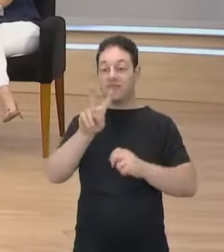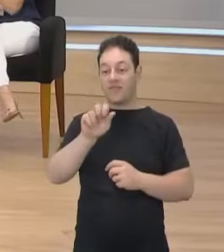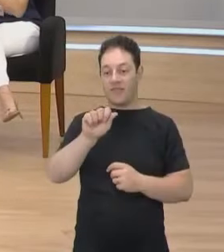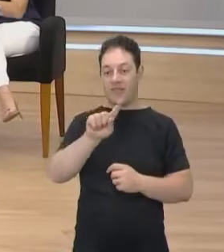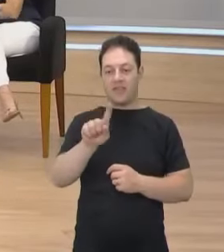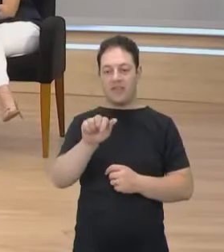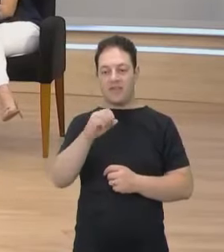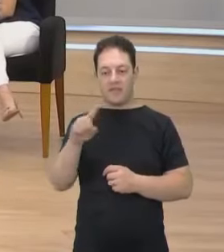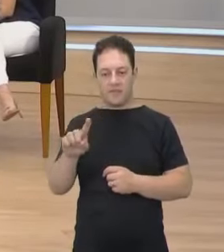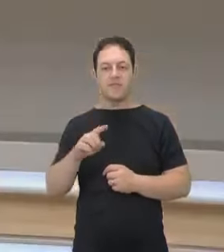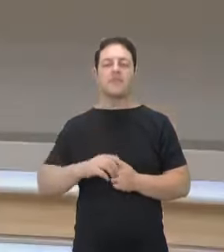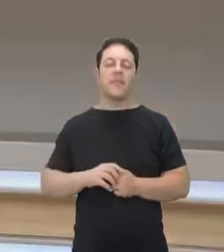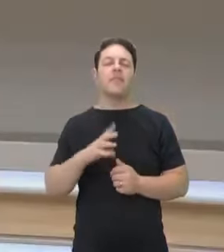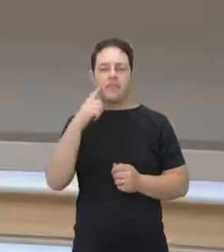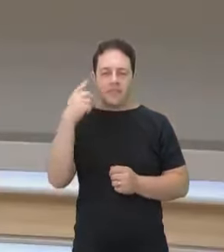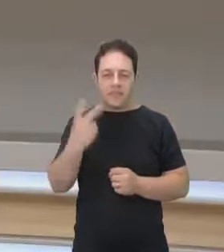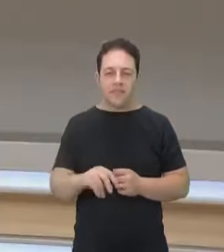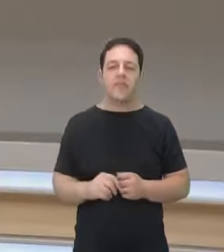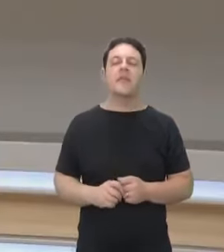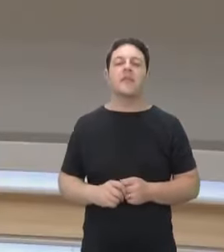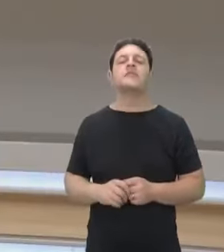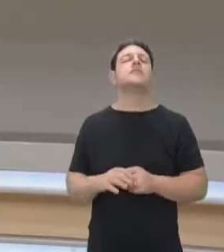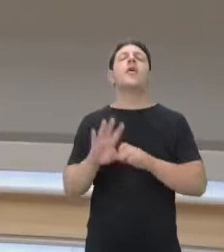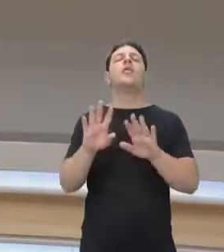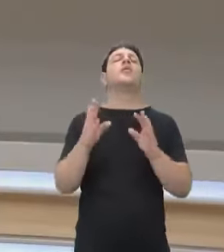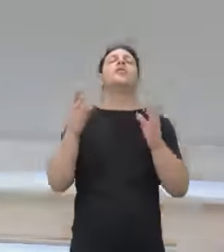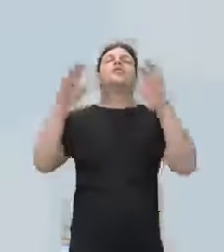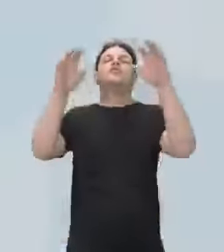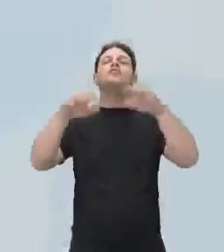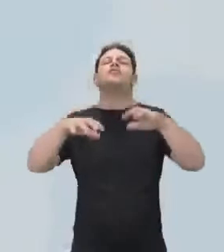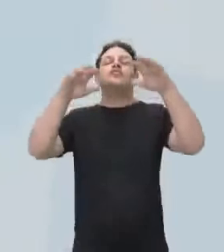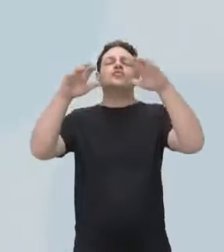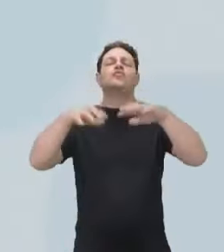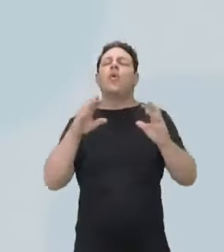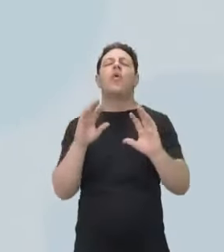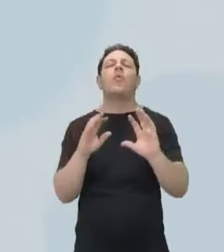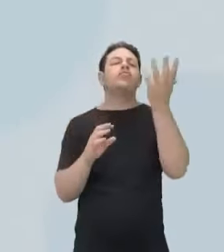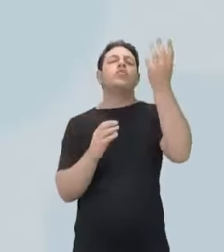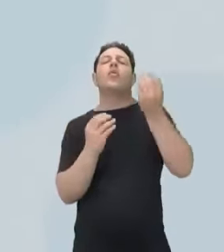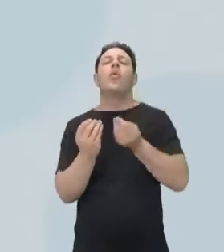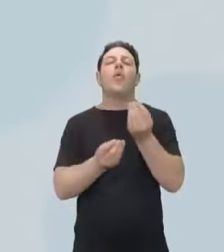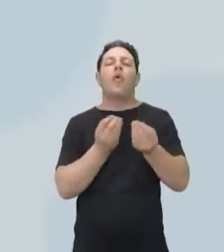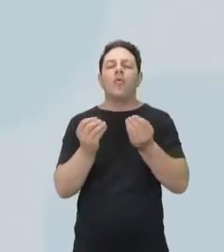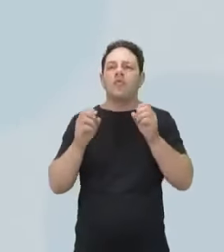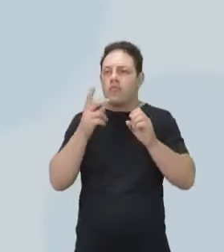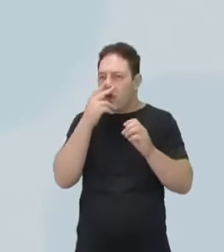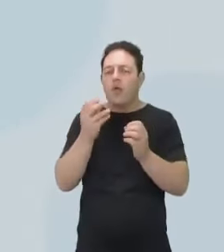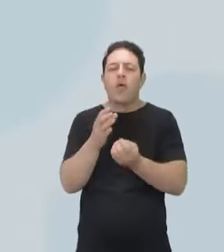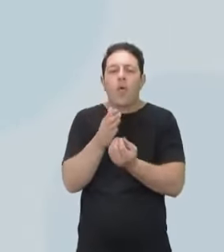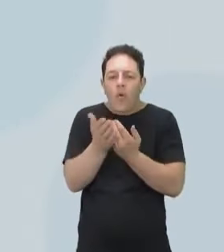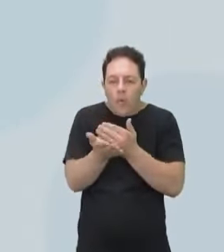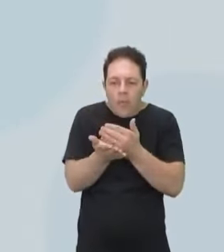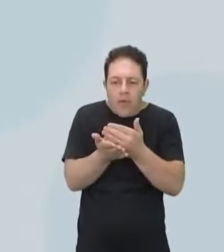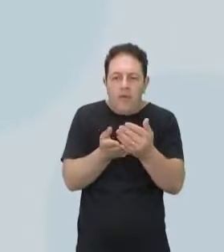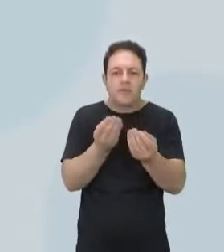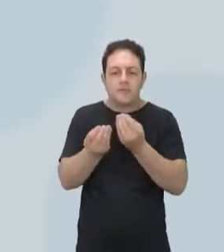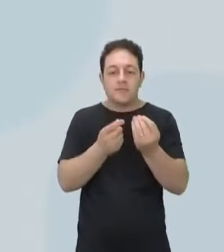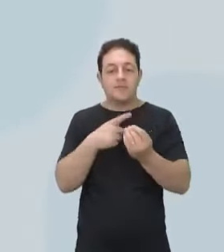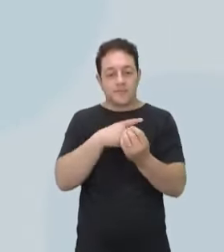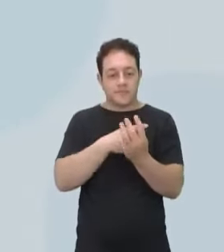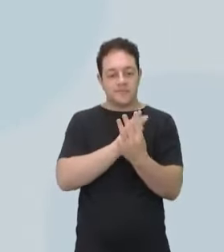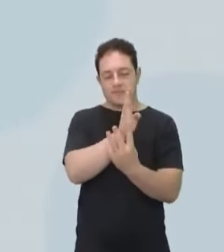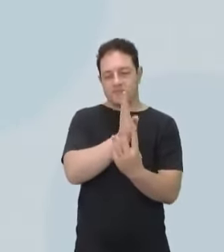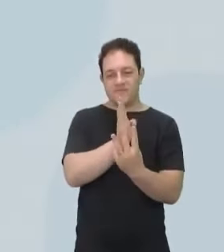Né? Vamos lá? Então, pessoal, mas como é que essa chuva acontece? Né? Como é que ela se forma? Nós temos 3